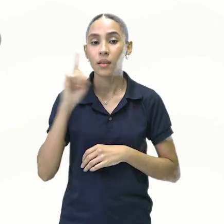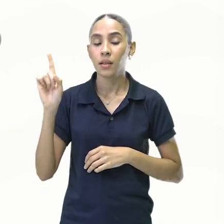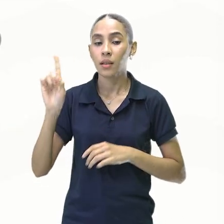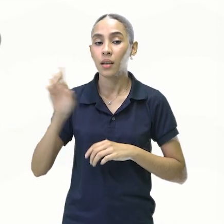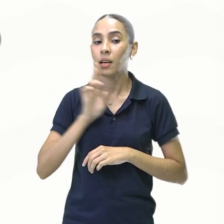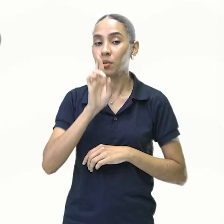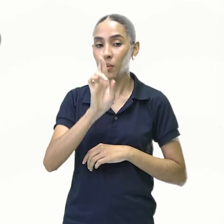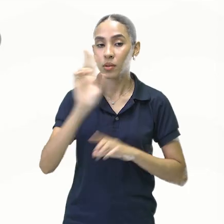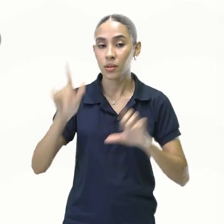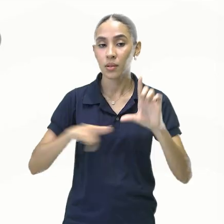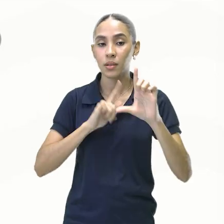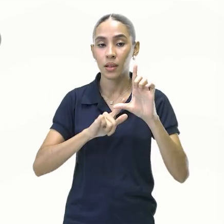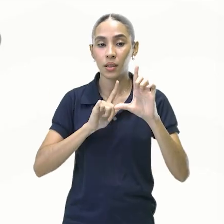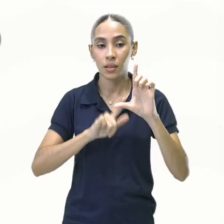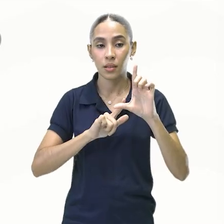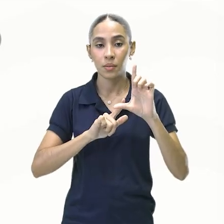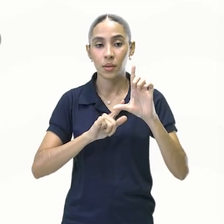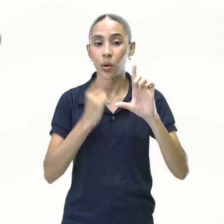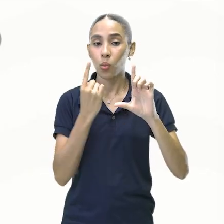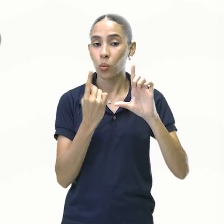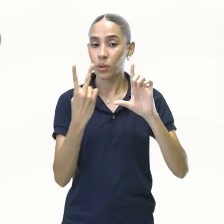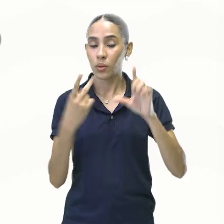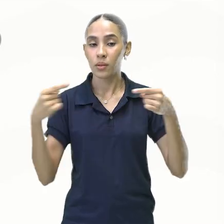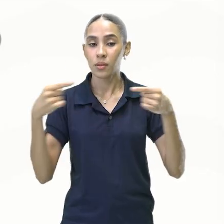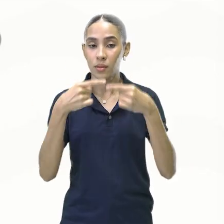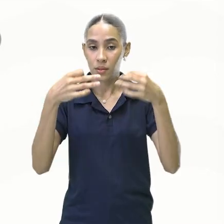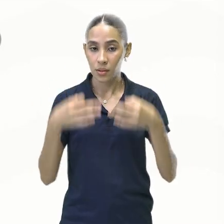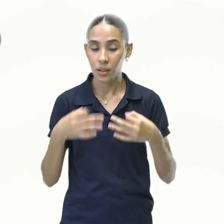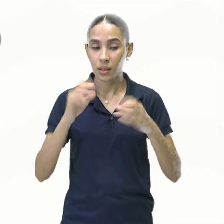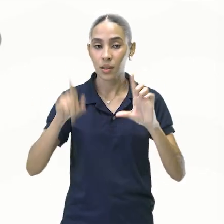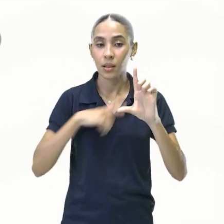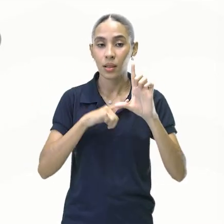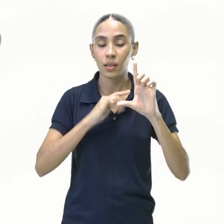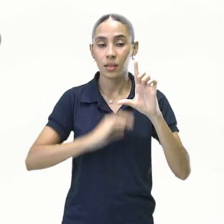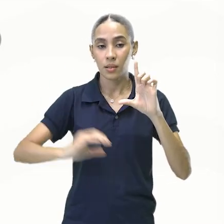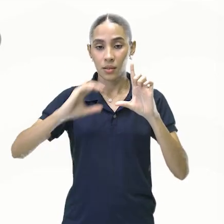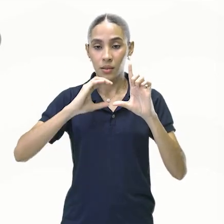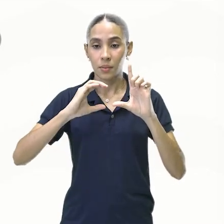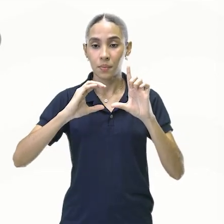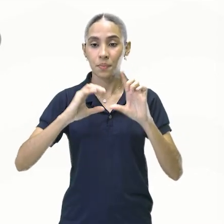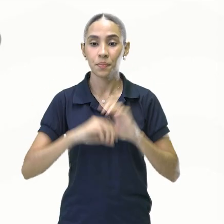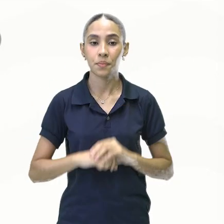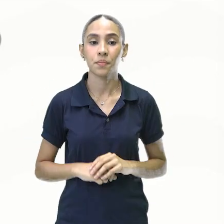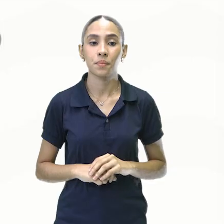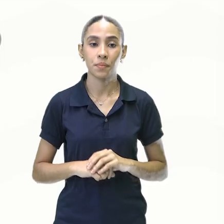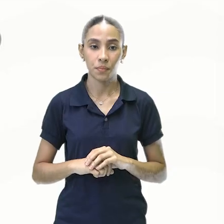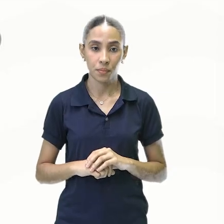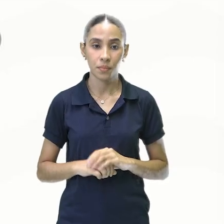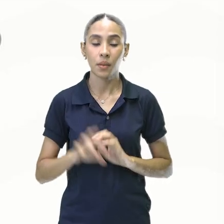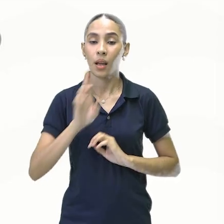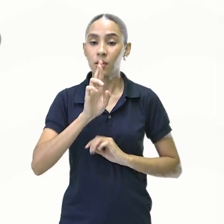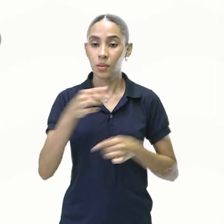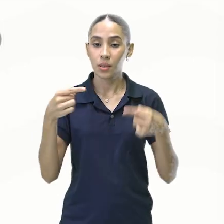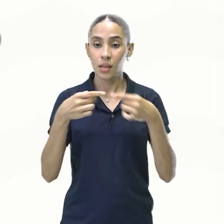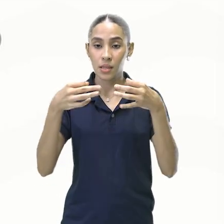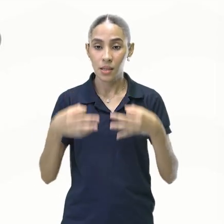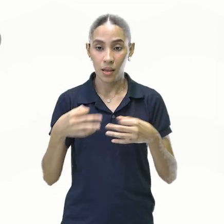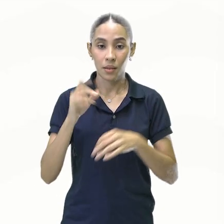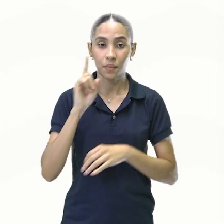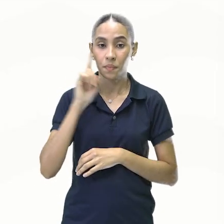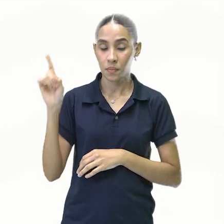resposta, então, somente 1 e 2 estão corretas, é a nossa letra C. Resposta correta para o nosso